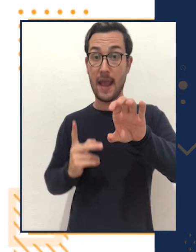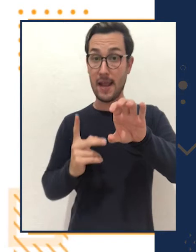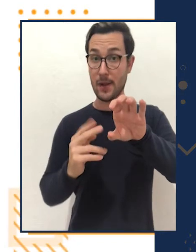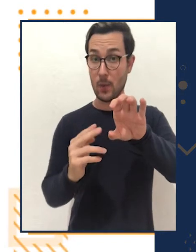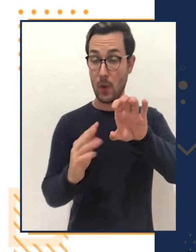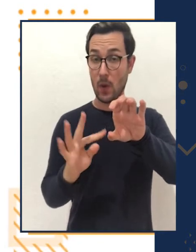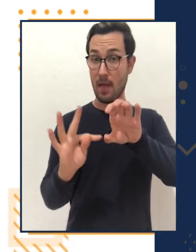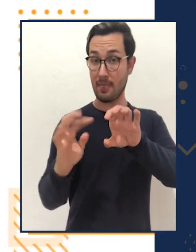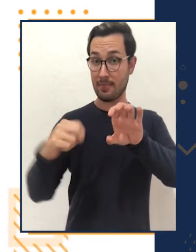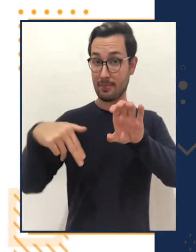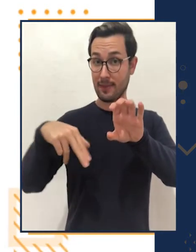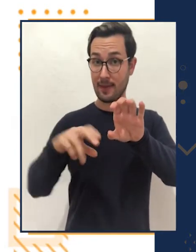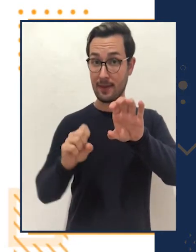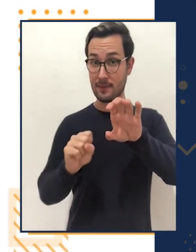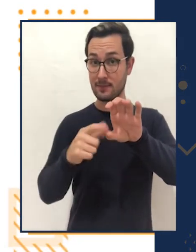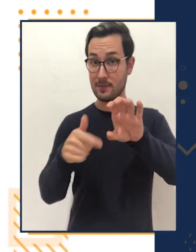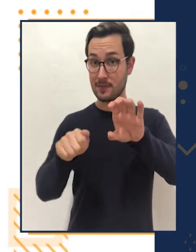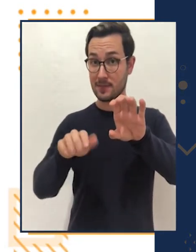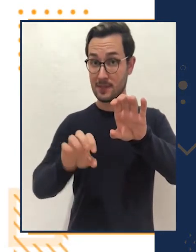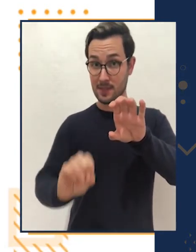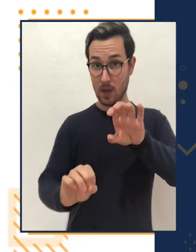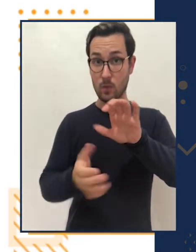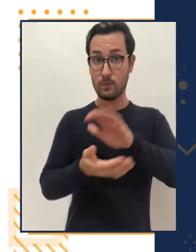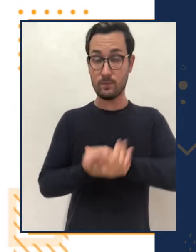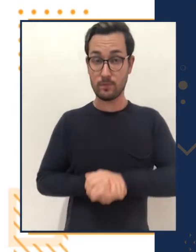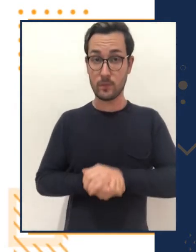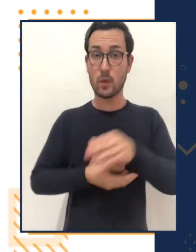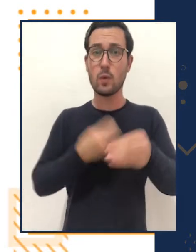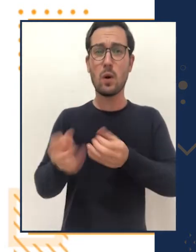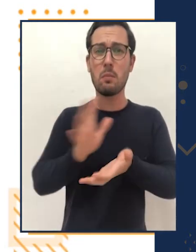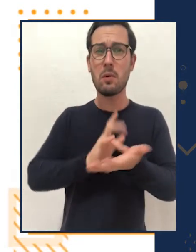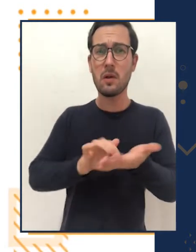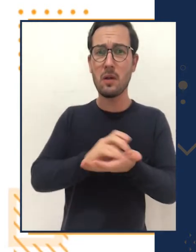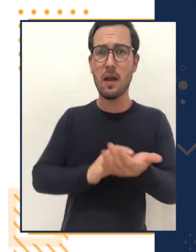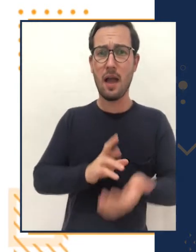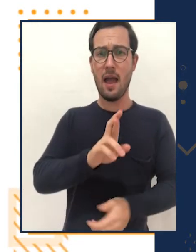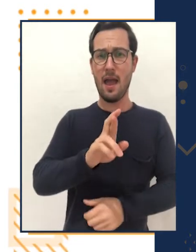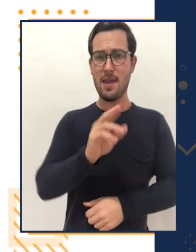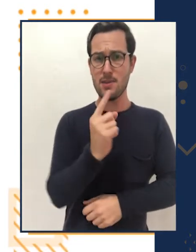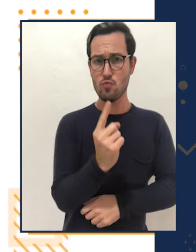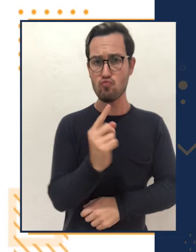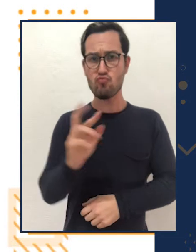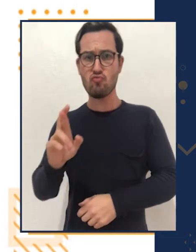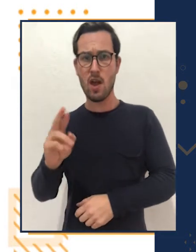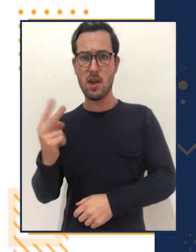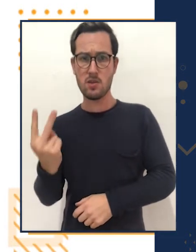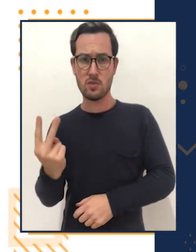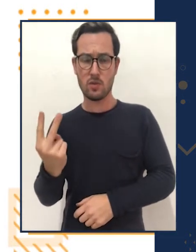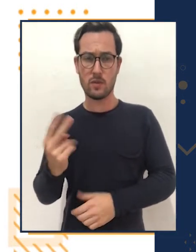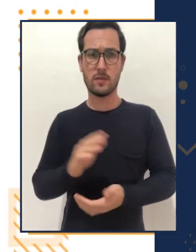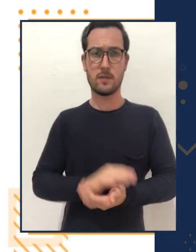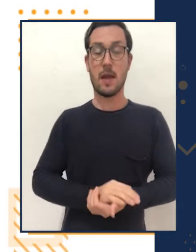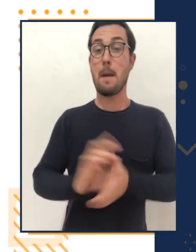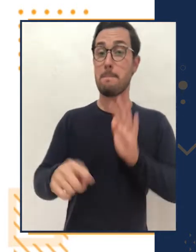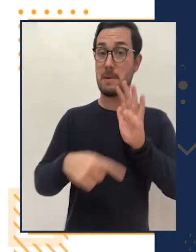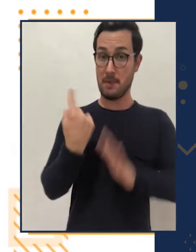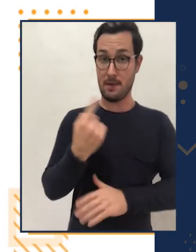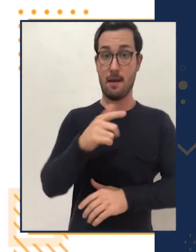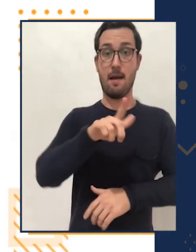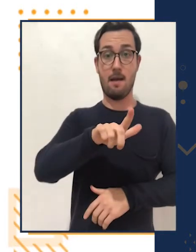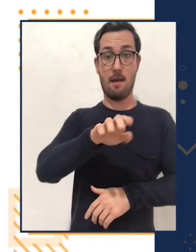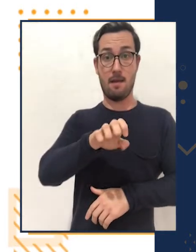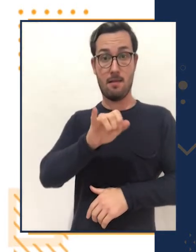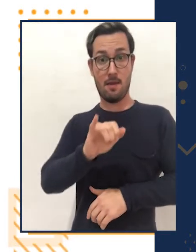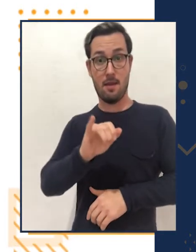fonte de alimentação está entregando uma tensão, alimentando esse circuito, então, e essa tensão sobre cada uma das resistências